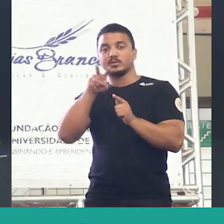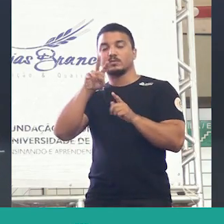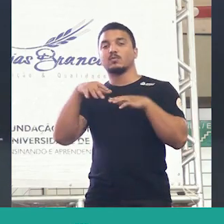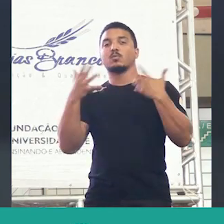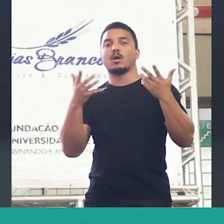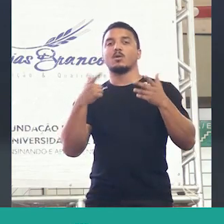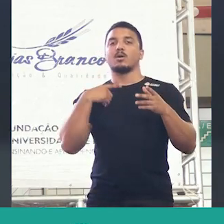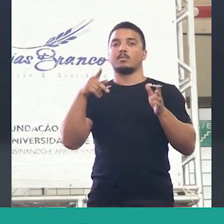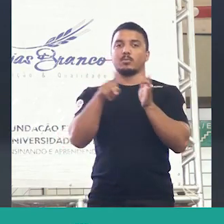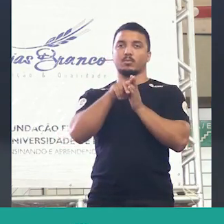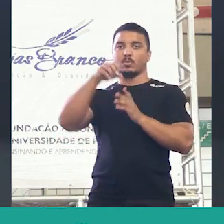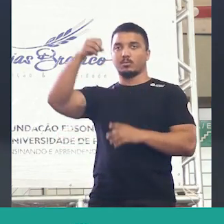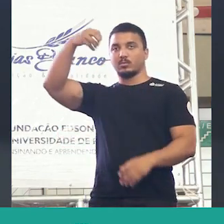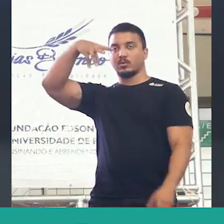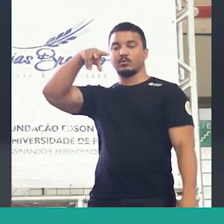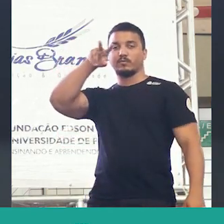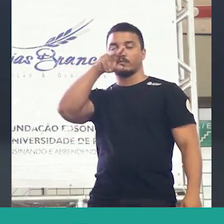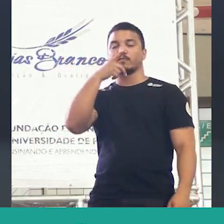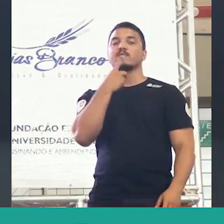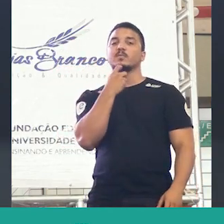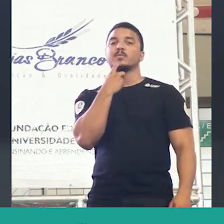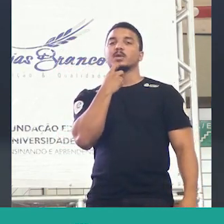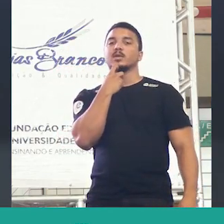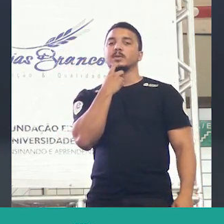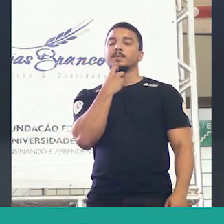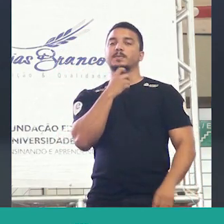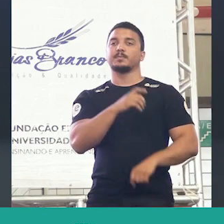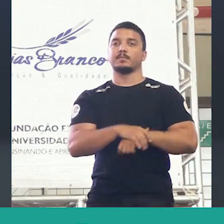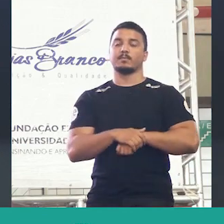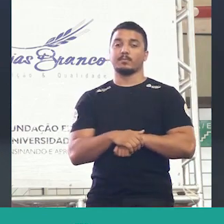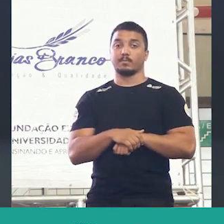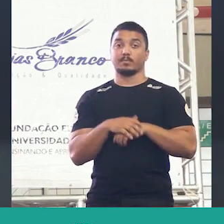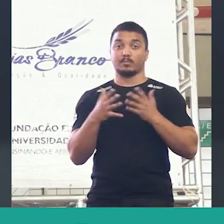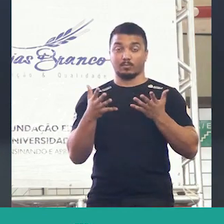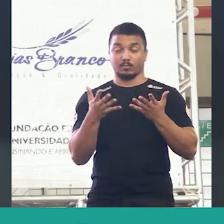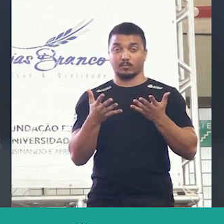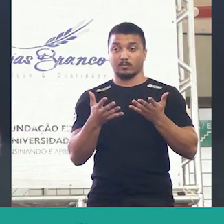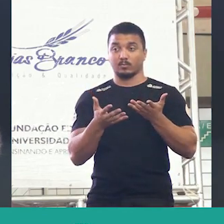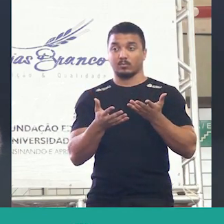visível? É a luz vermelha. Beleza? Aí ele diz assim, ó,